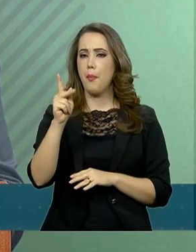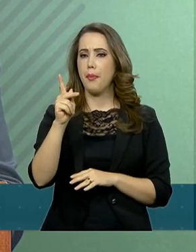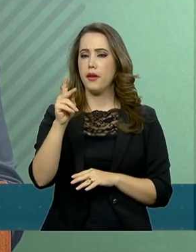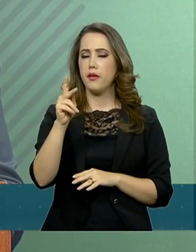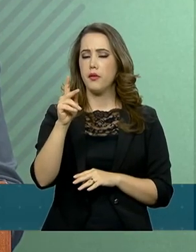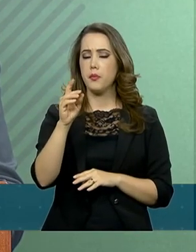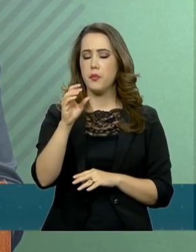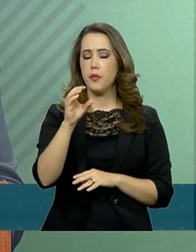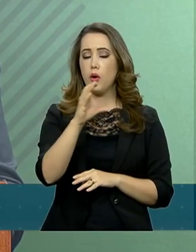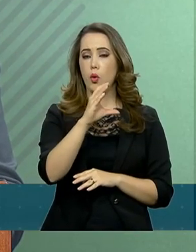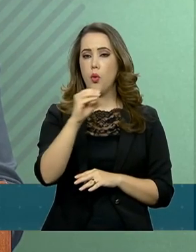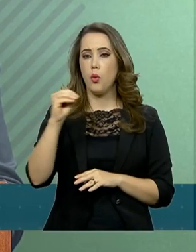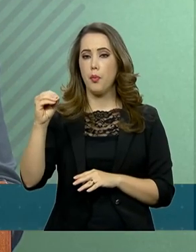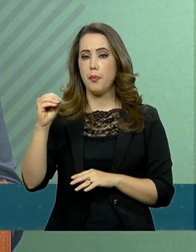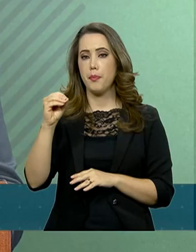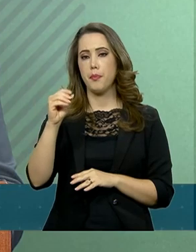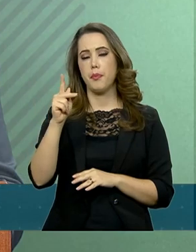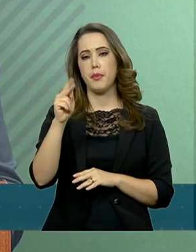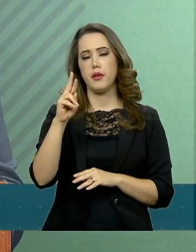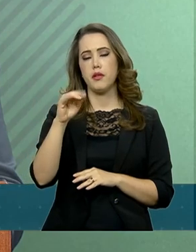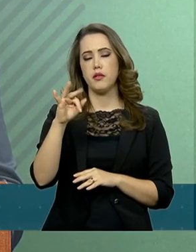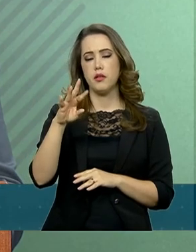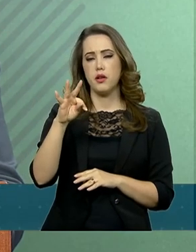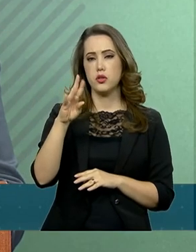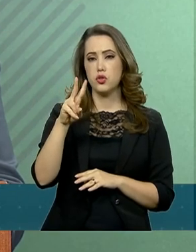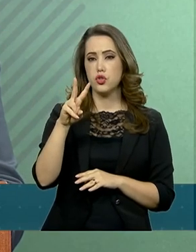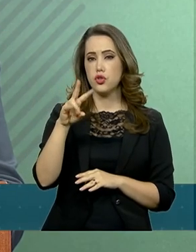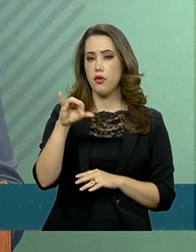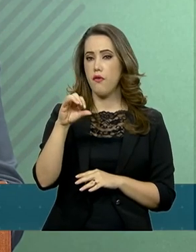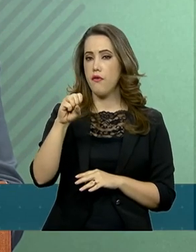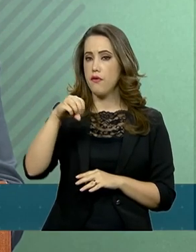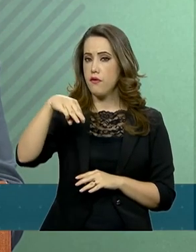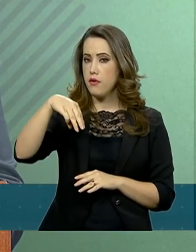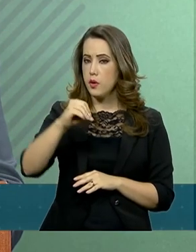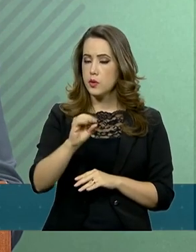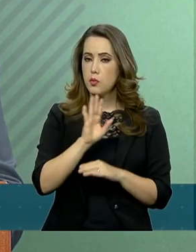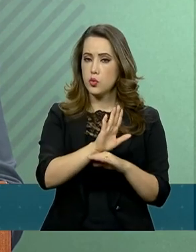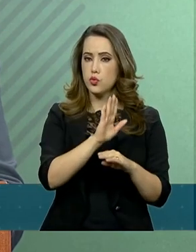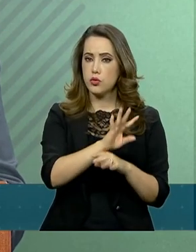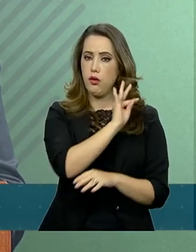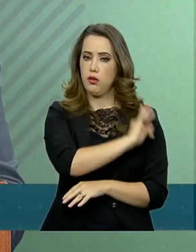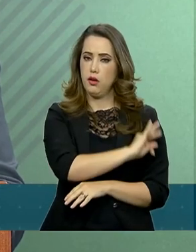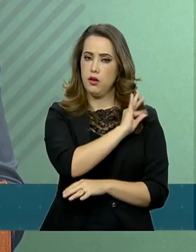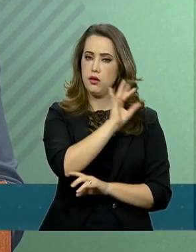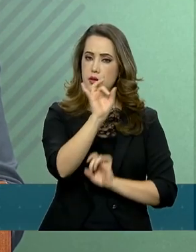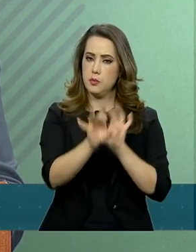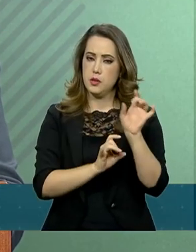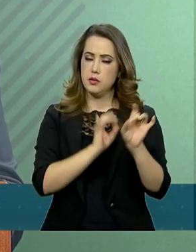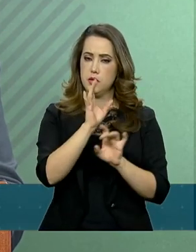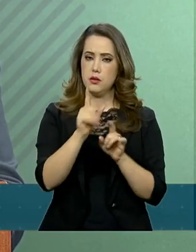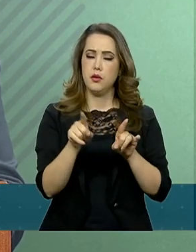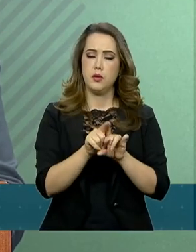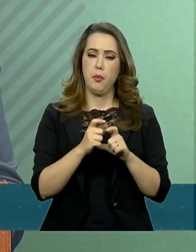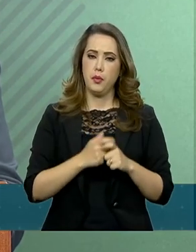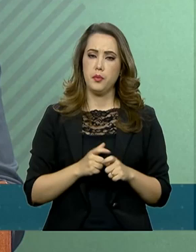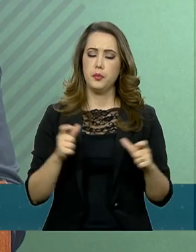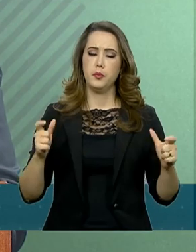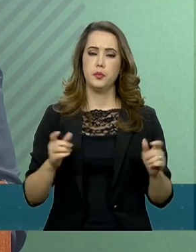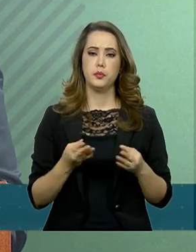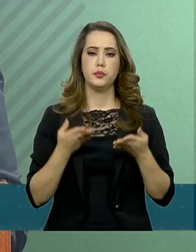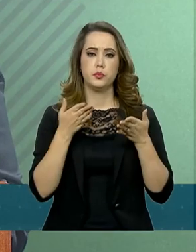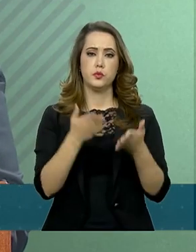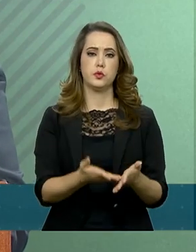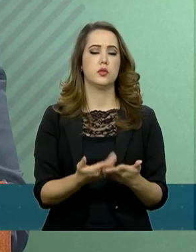da oferta de assistência especializada outro foco do programa é ampliar o acesso